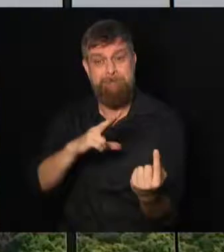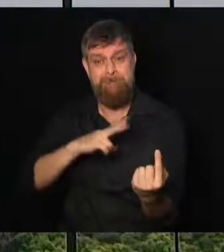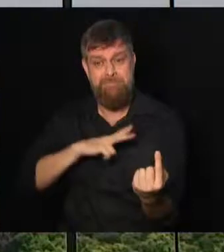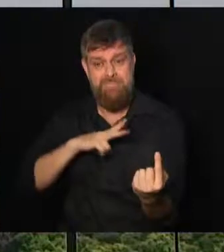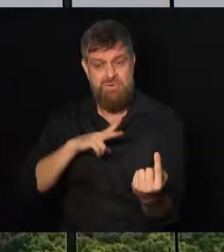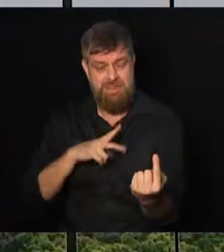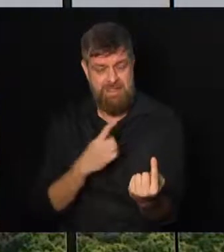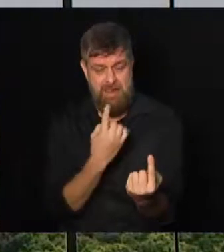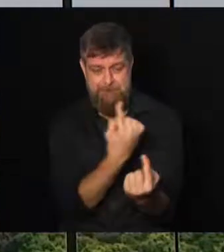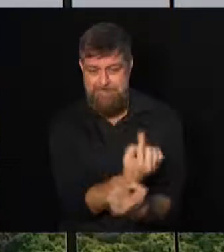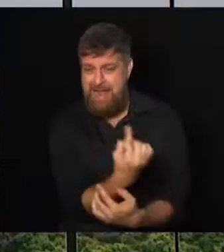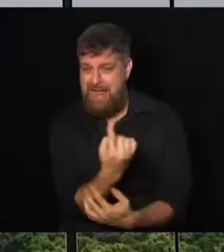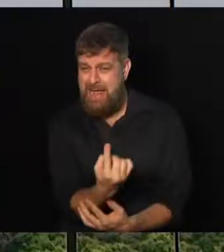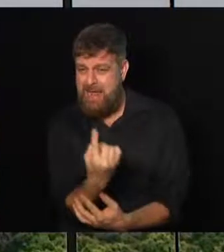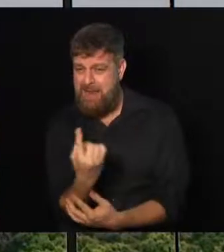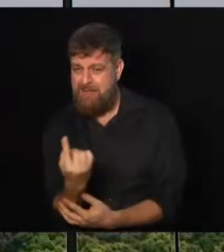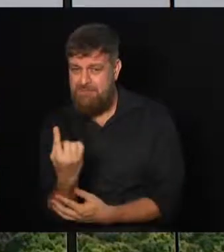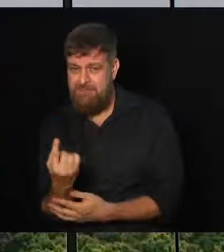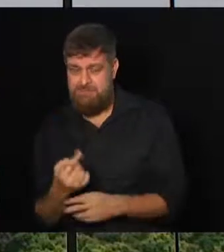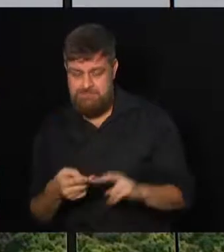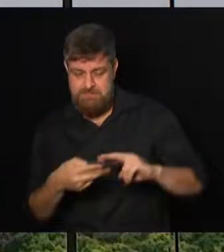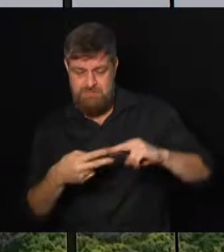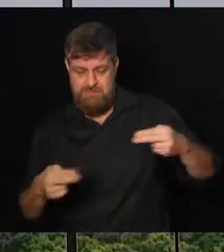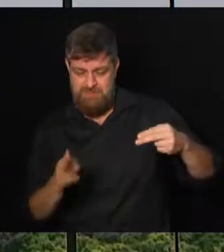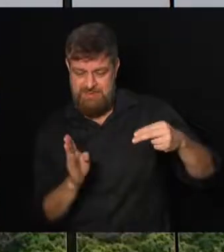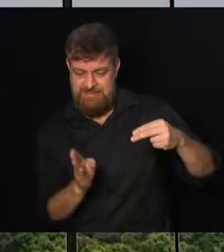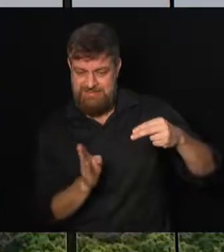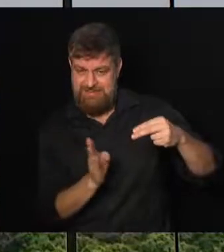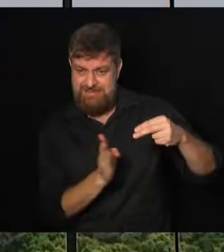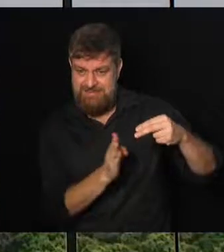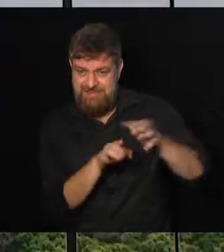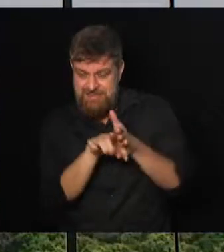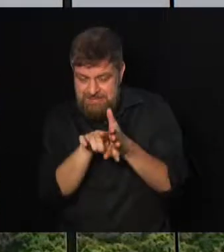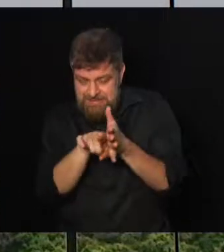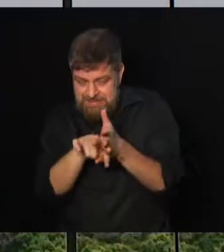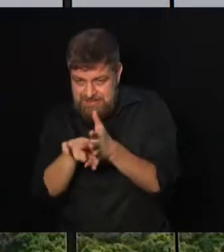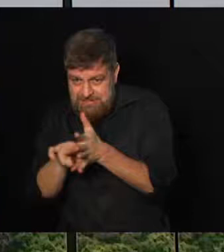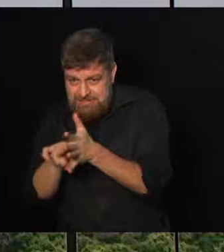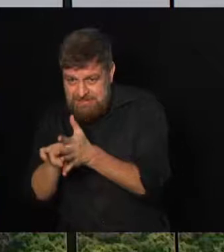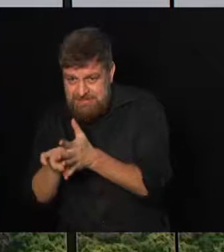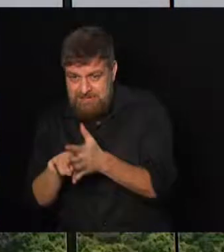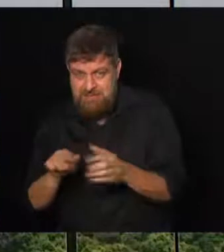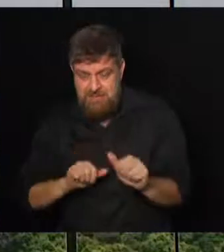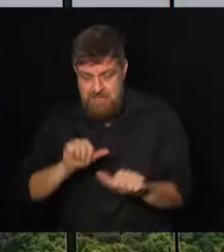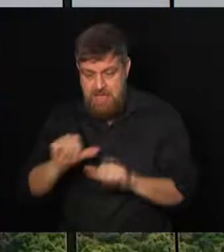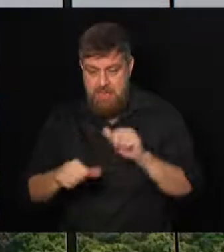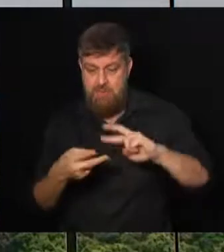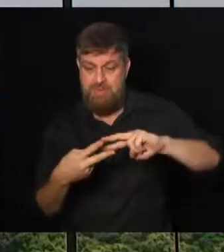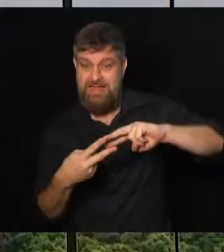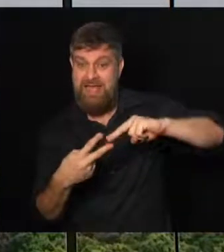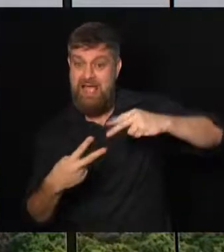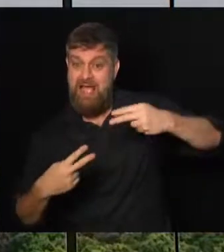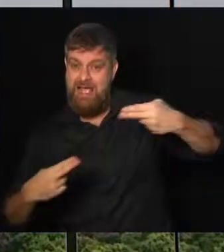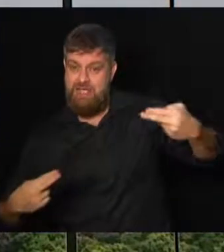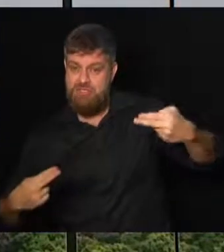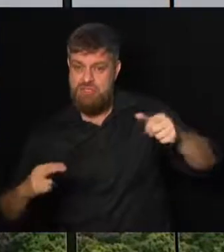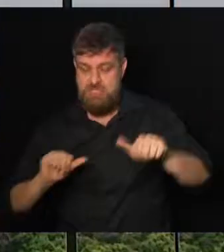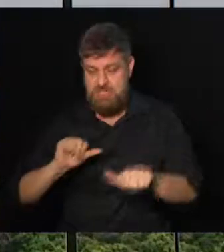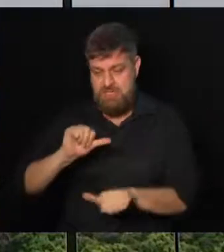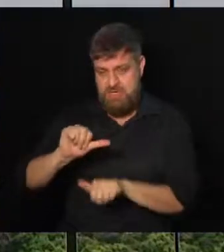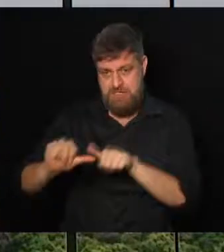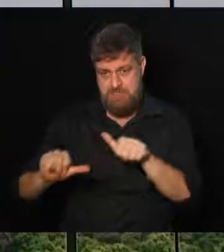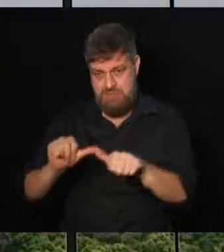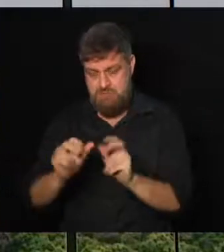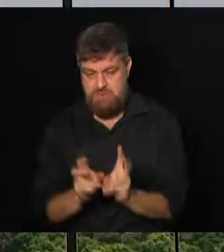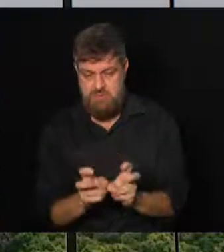você consegue entrar no gene do indivíduo com câncer e alterar a cadeia genética para que aquele câncer